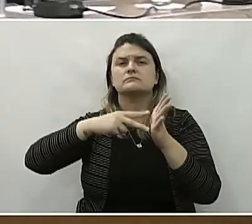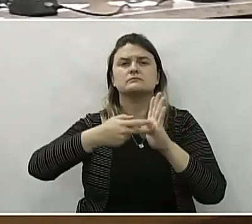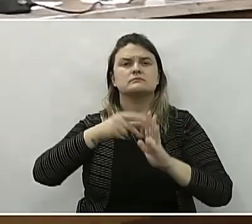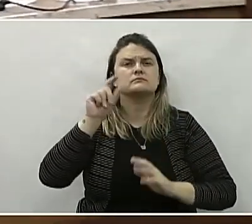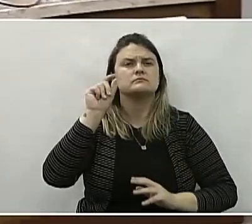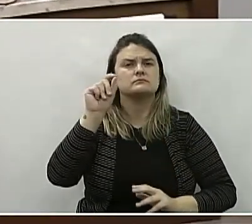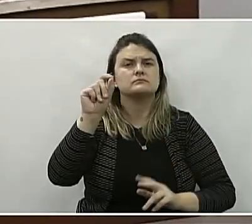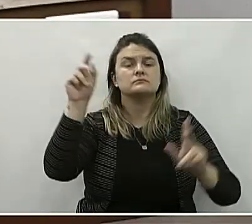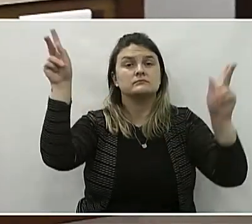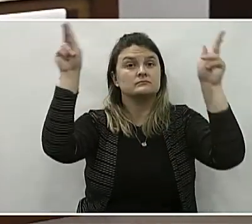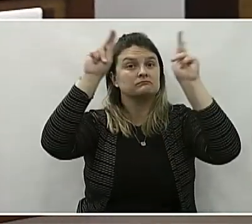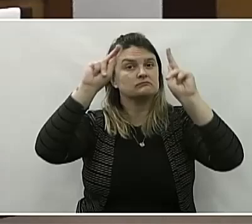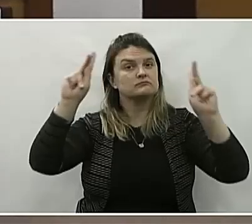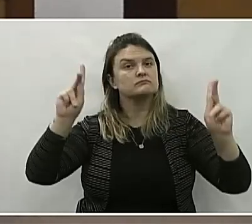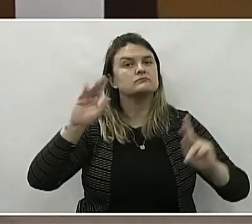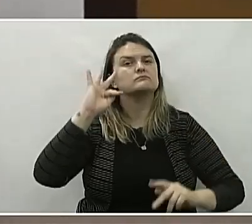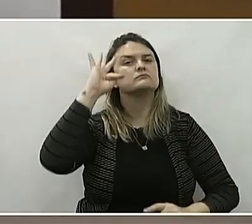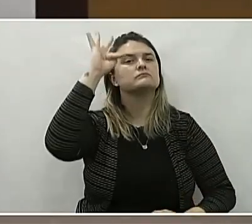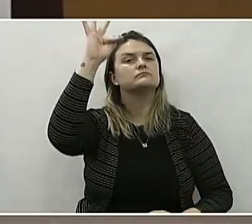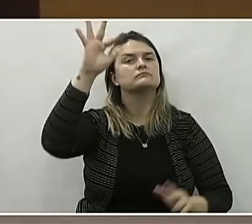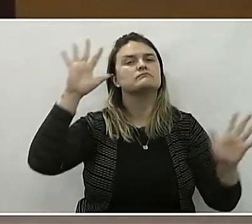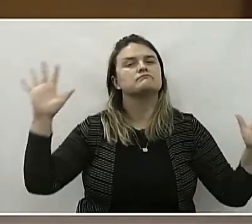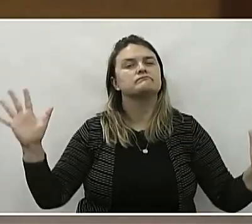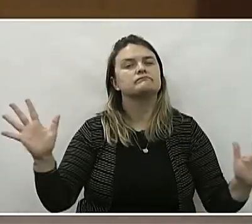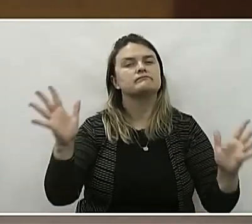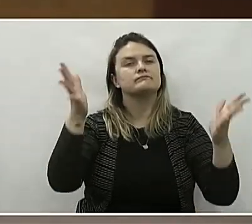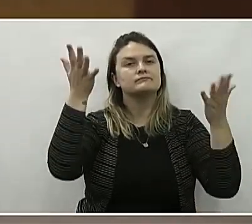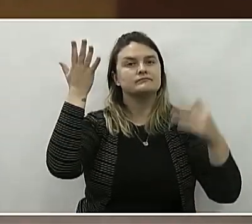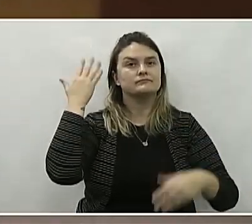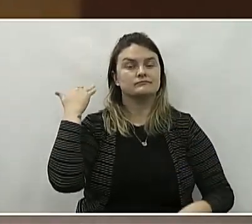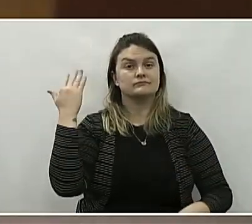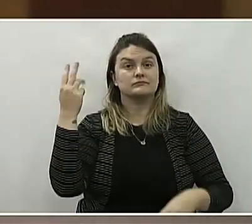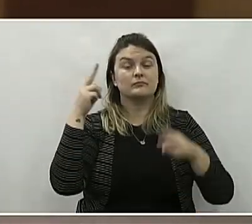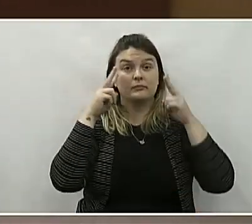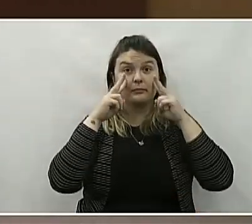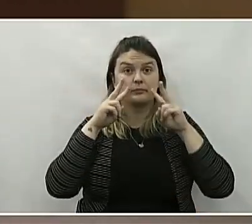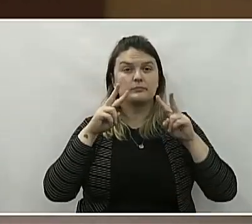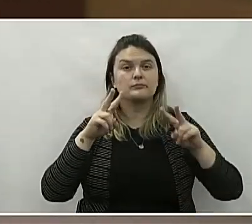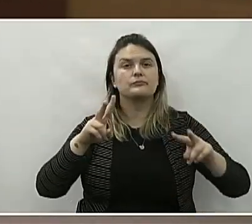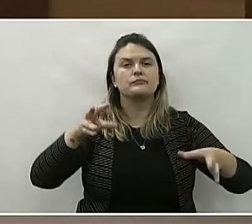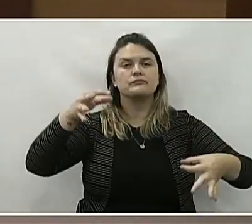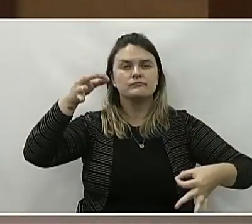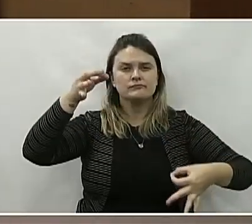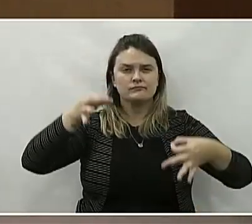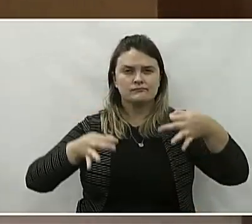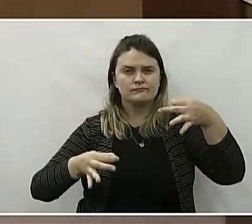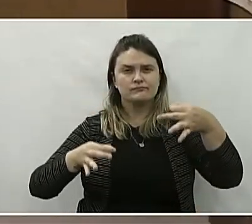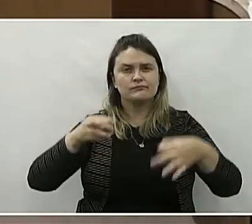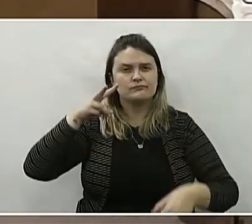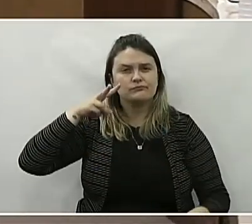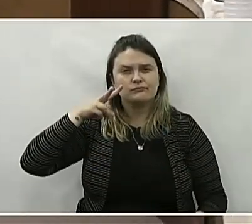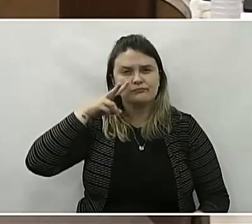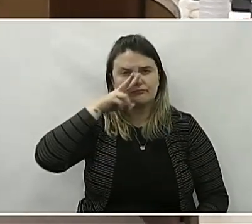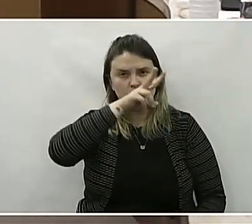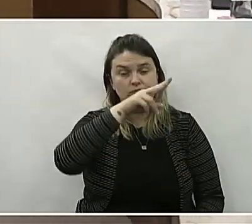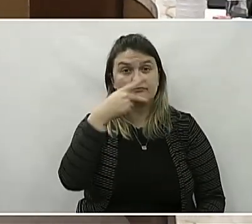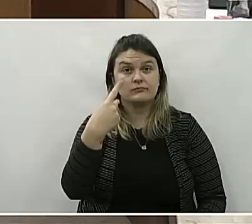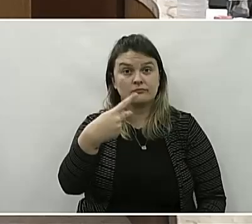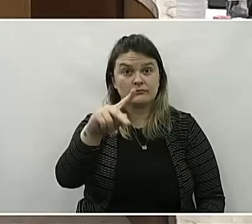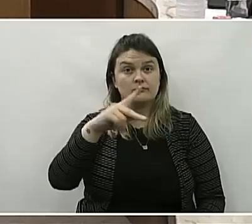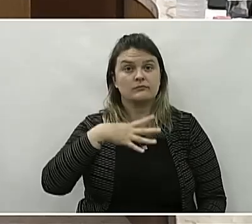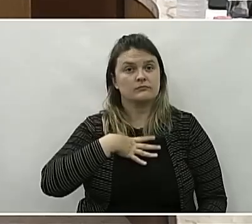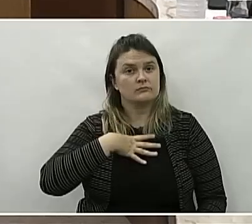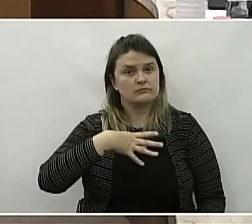flâmula, paz no futuro e glória no passado. Mas, servis da justiça, clava